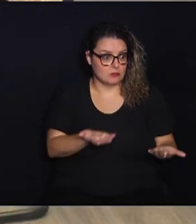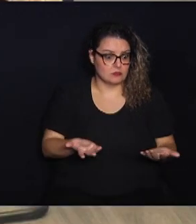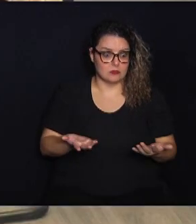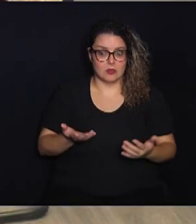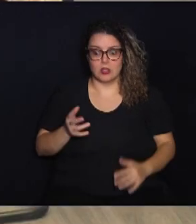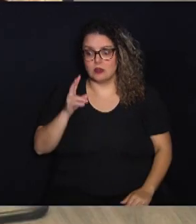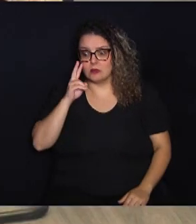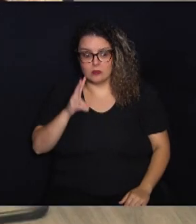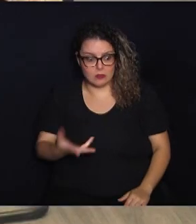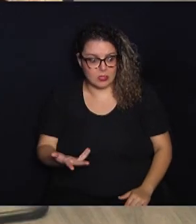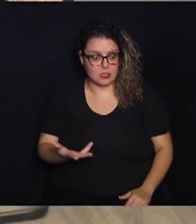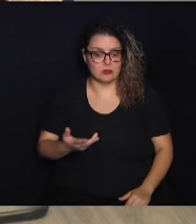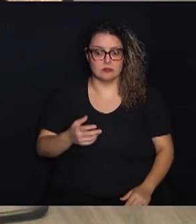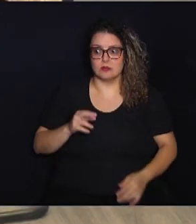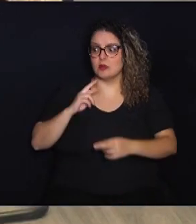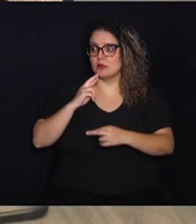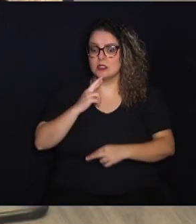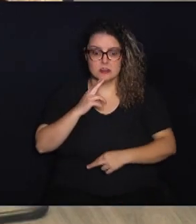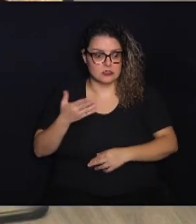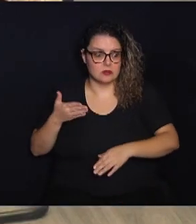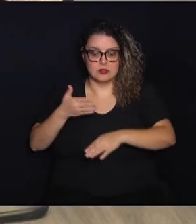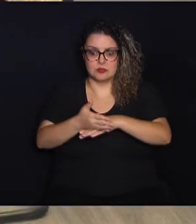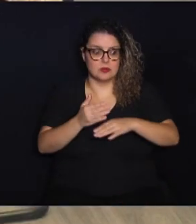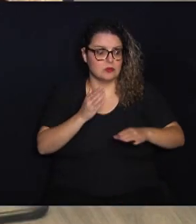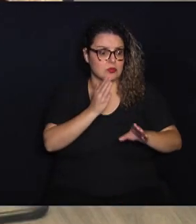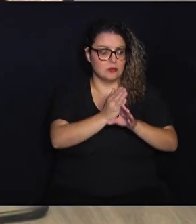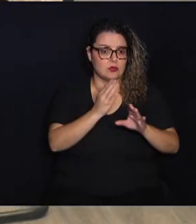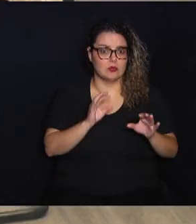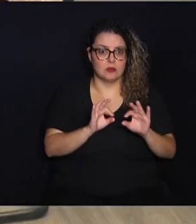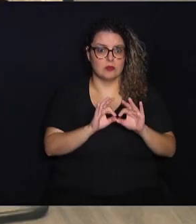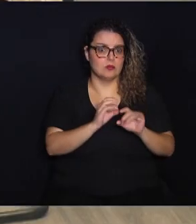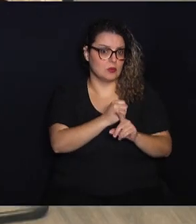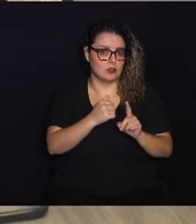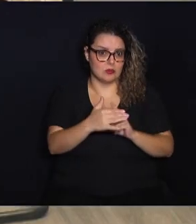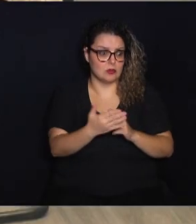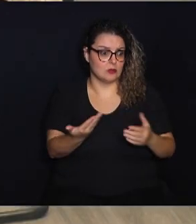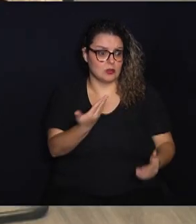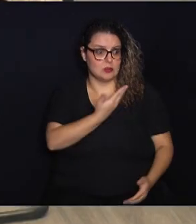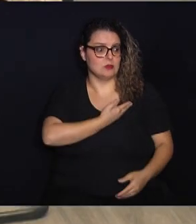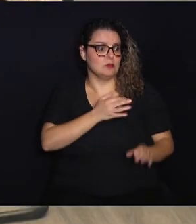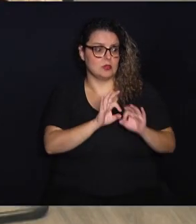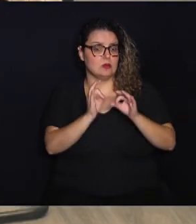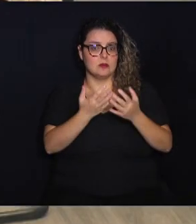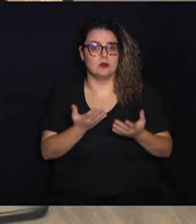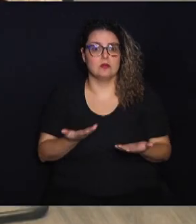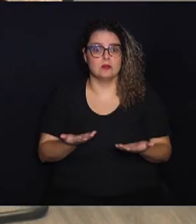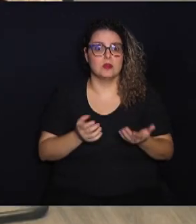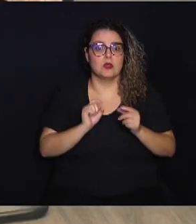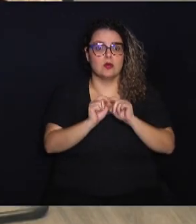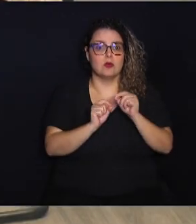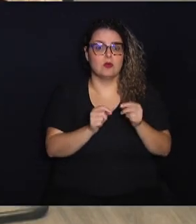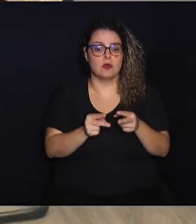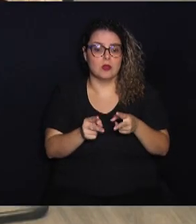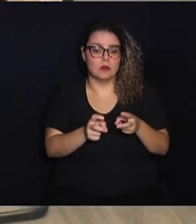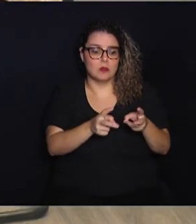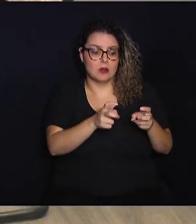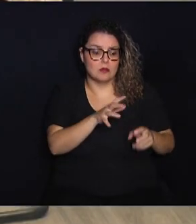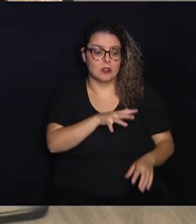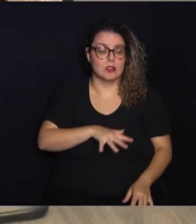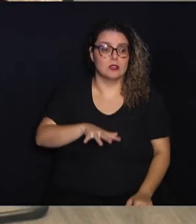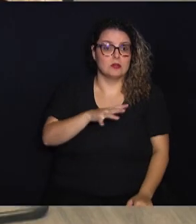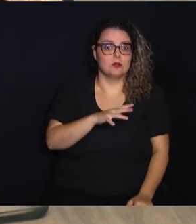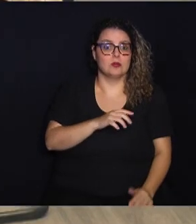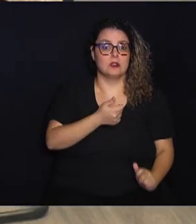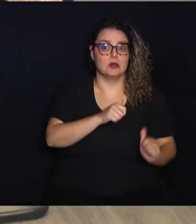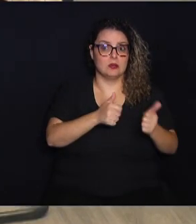vai a algum encontro social, né, que tem encontro de família, enfim, de amigos. O que você analisa ali? O que você